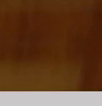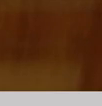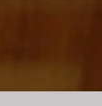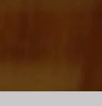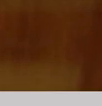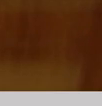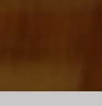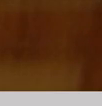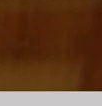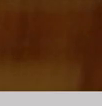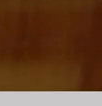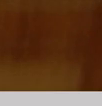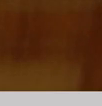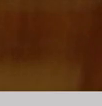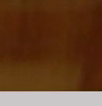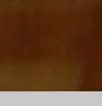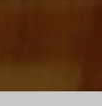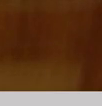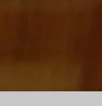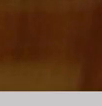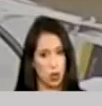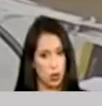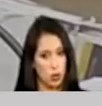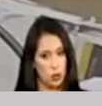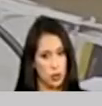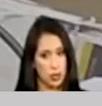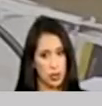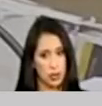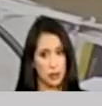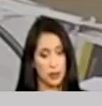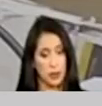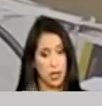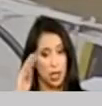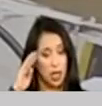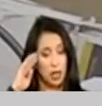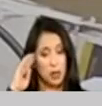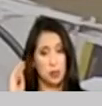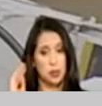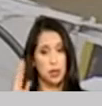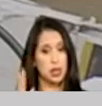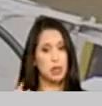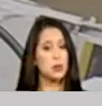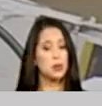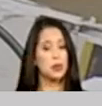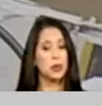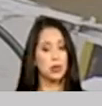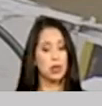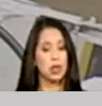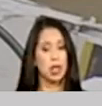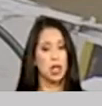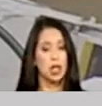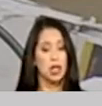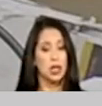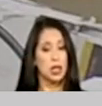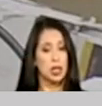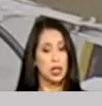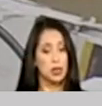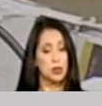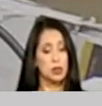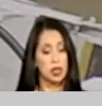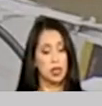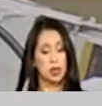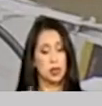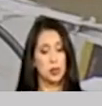e o Ministério Público e as autoridades policiais. Eles seguiram o entendimento do ministro Alexandre de Moraes, que na semana passada